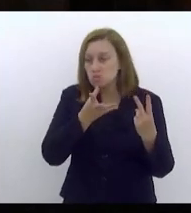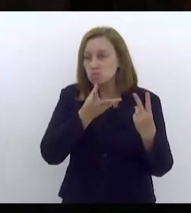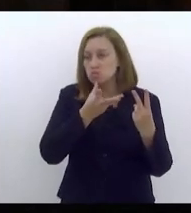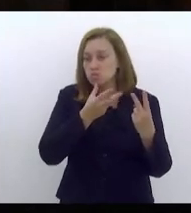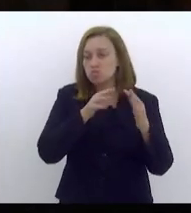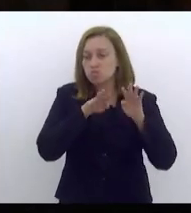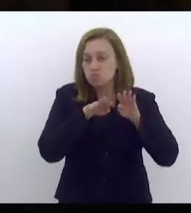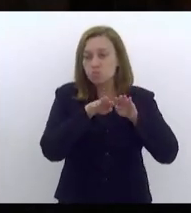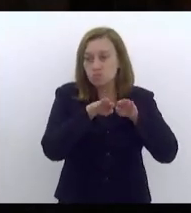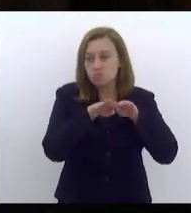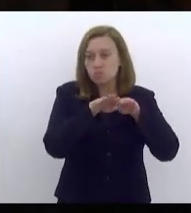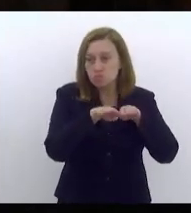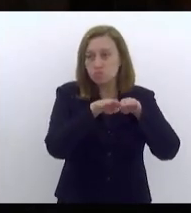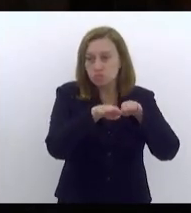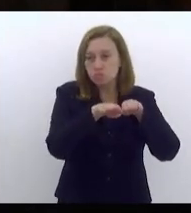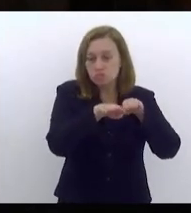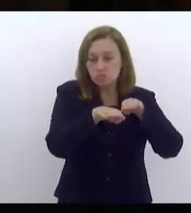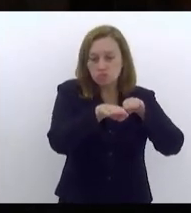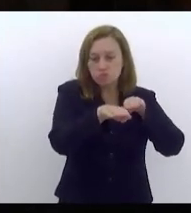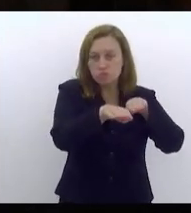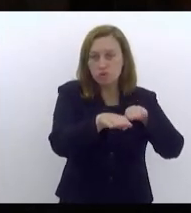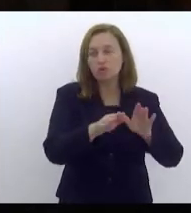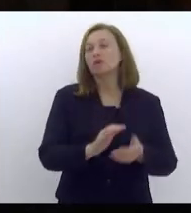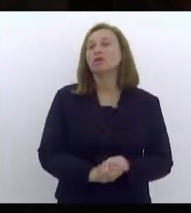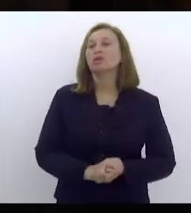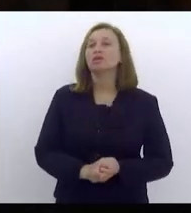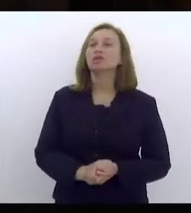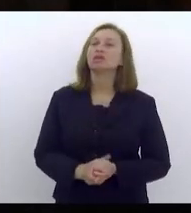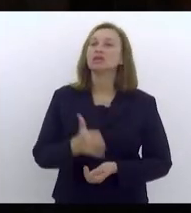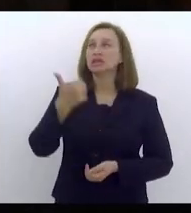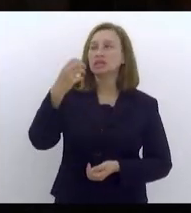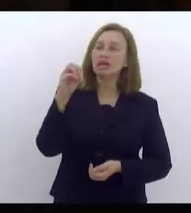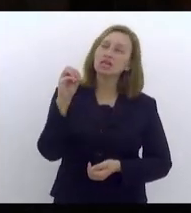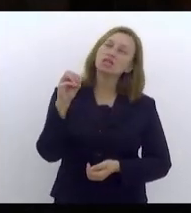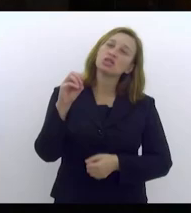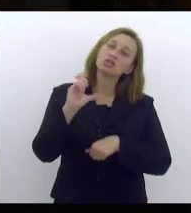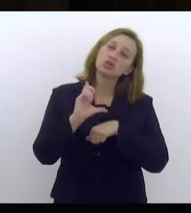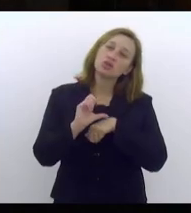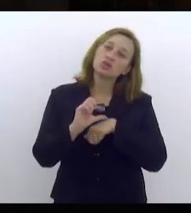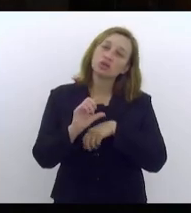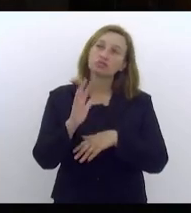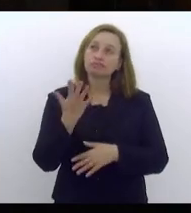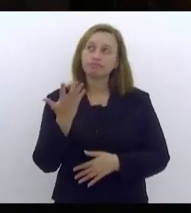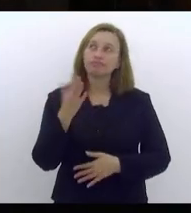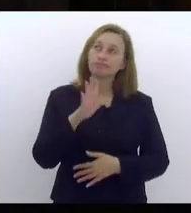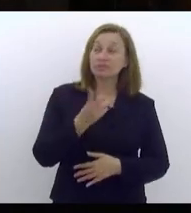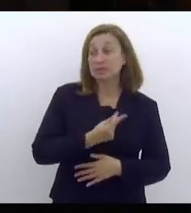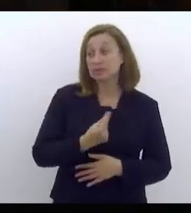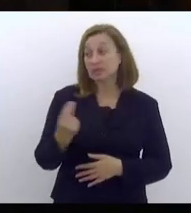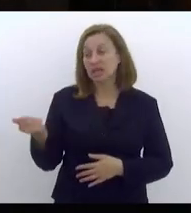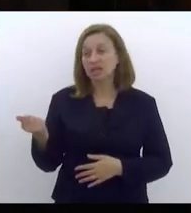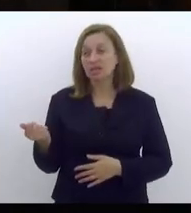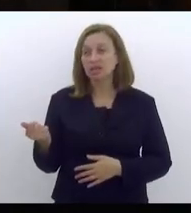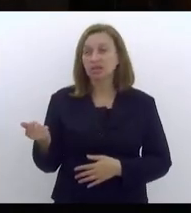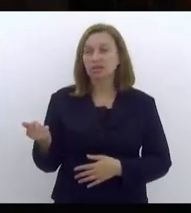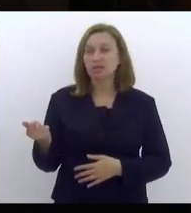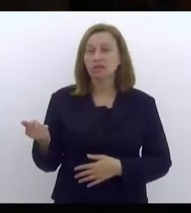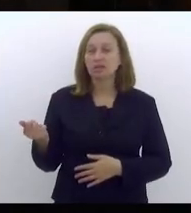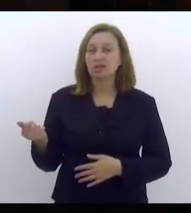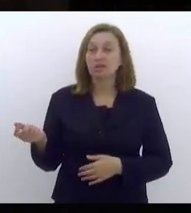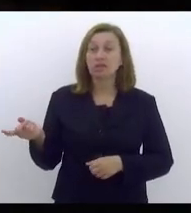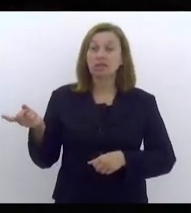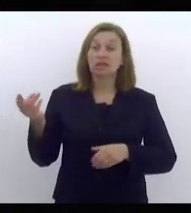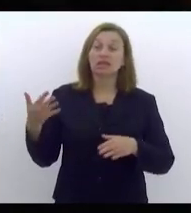congestionados. Por volta das 10 horas, saí de lá a